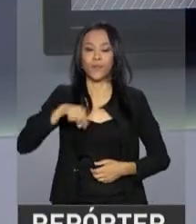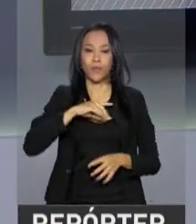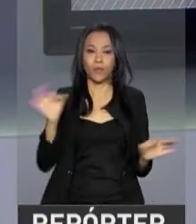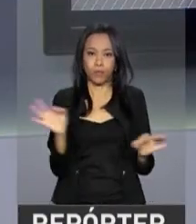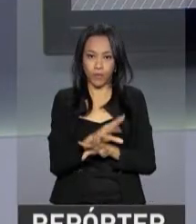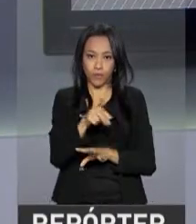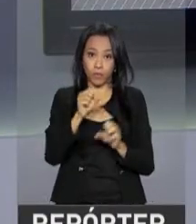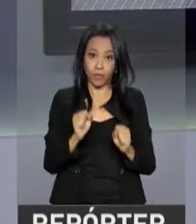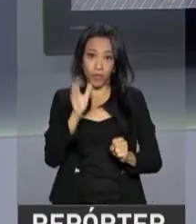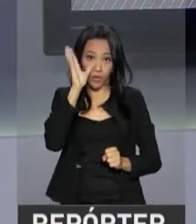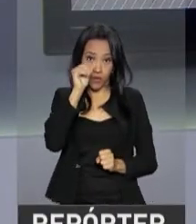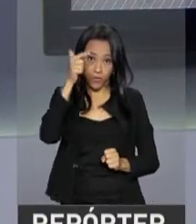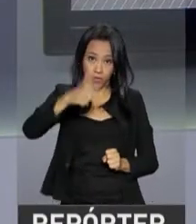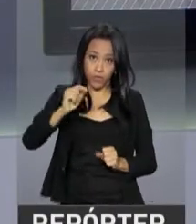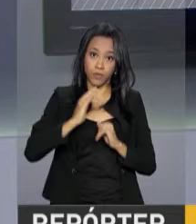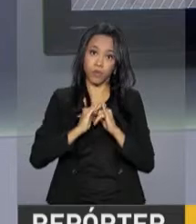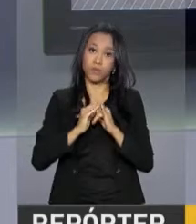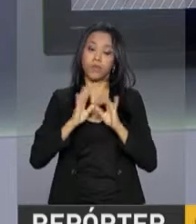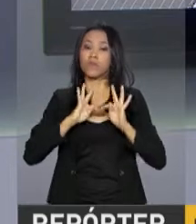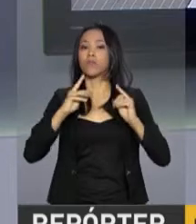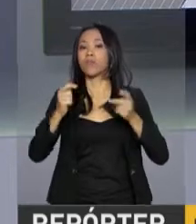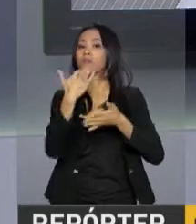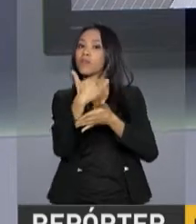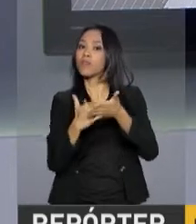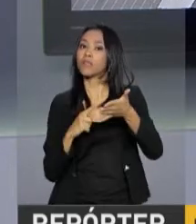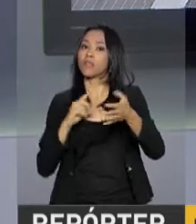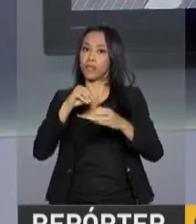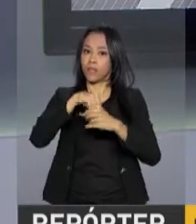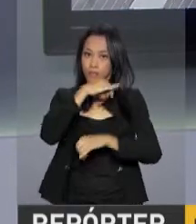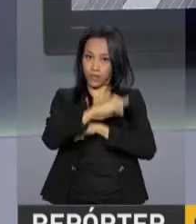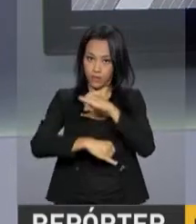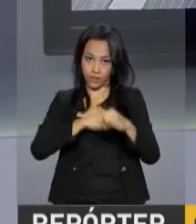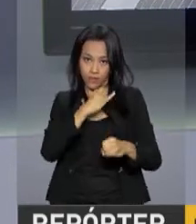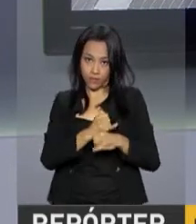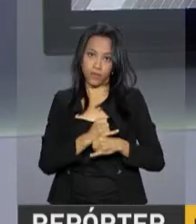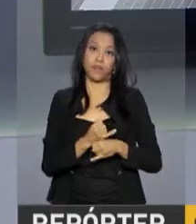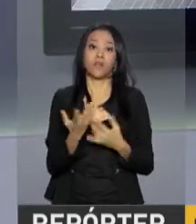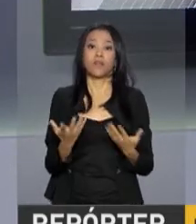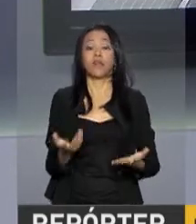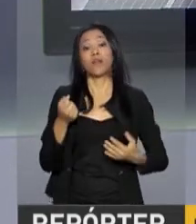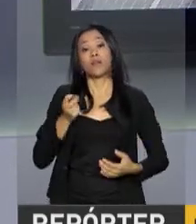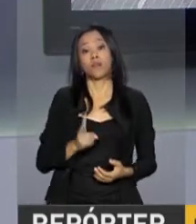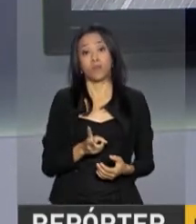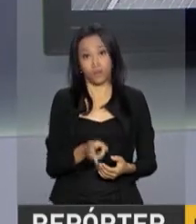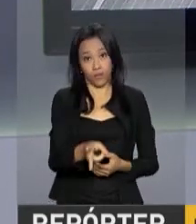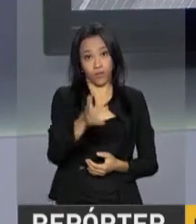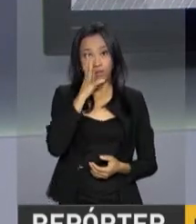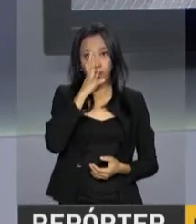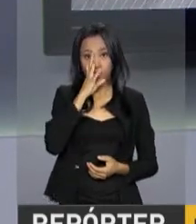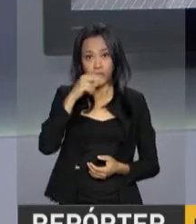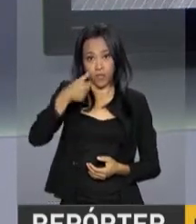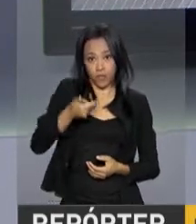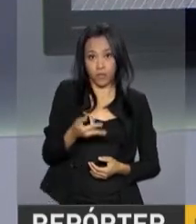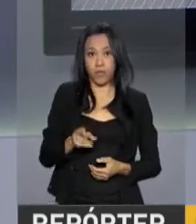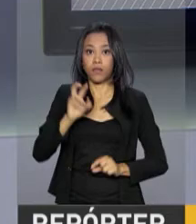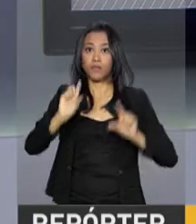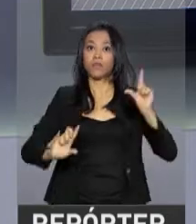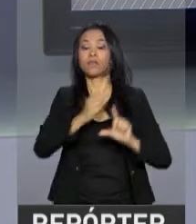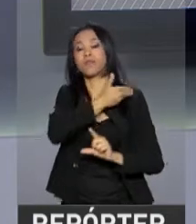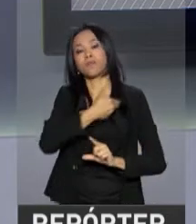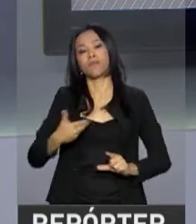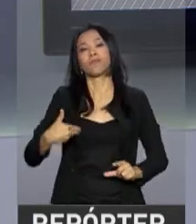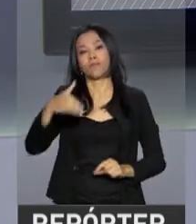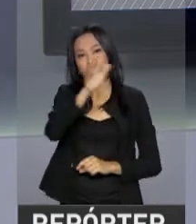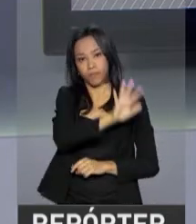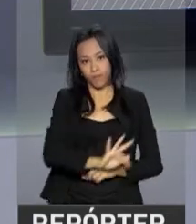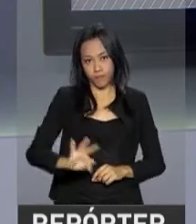aqui você pode rever as reportagens no youtube e toda nossa programação também está na página da nbr na internet continue com a gente na